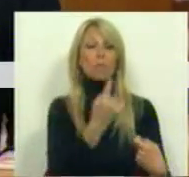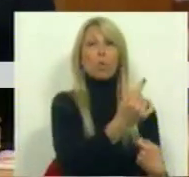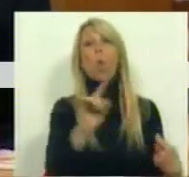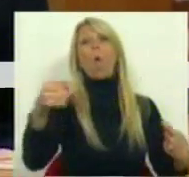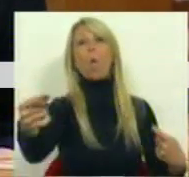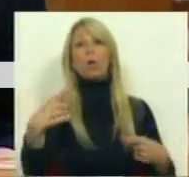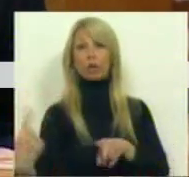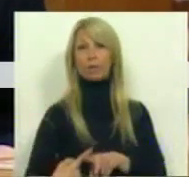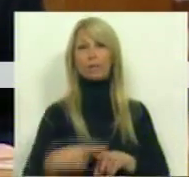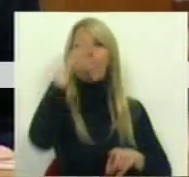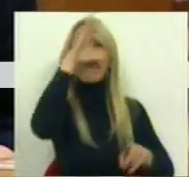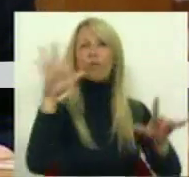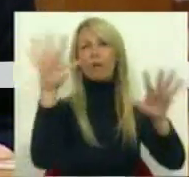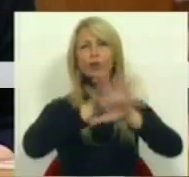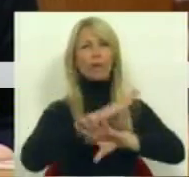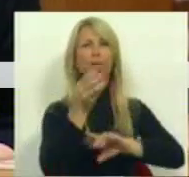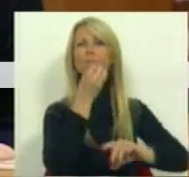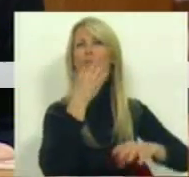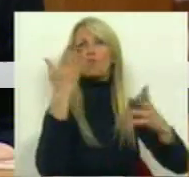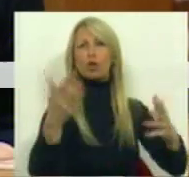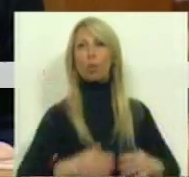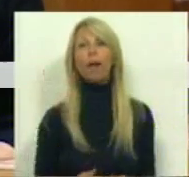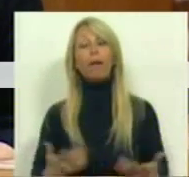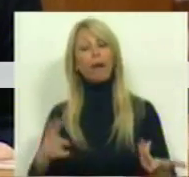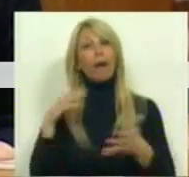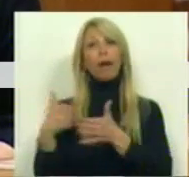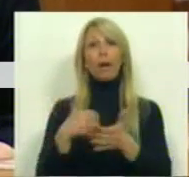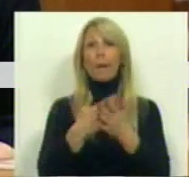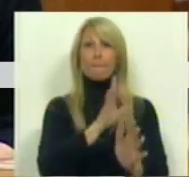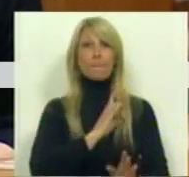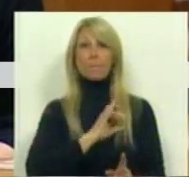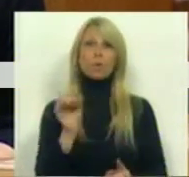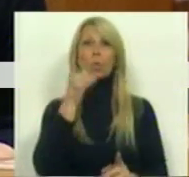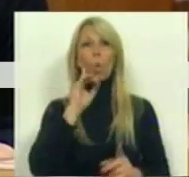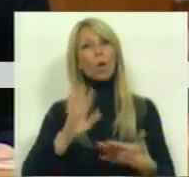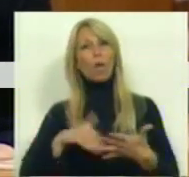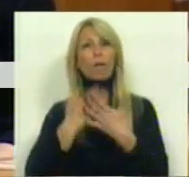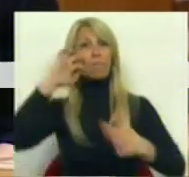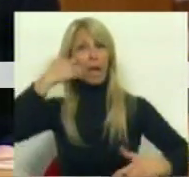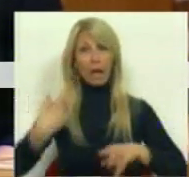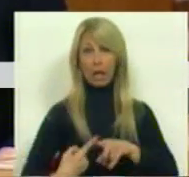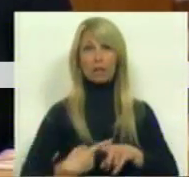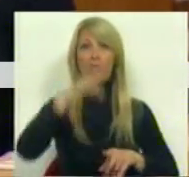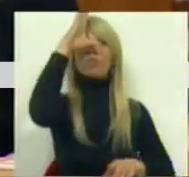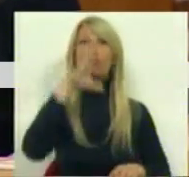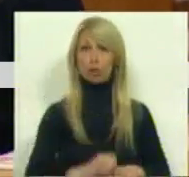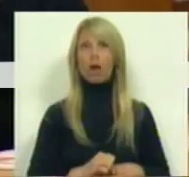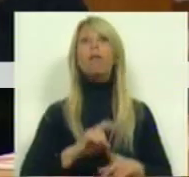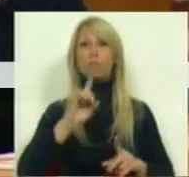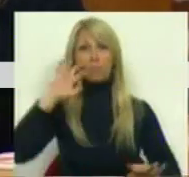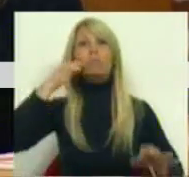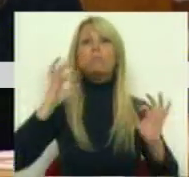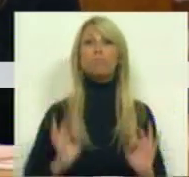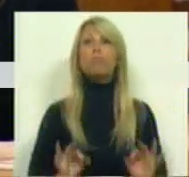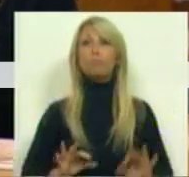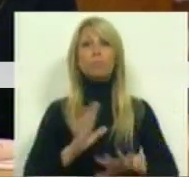está a disfarçar muito bem. Estes processos de privatização não são só um crime para os interesses do Estado, postos em causa